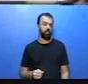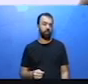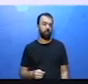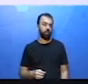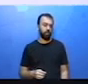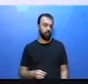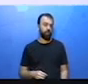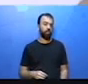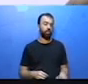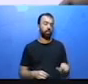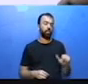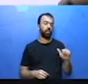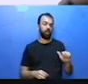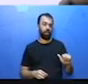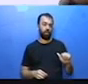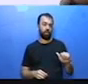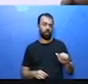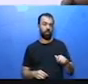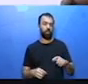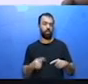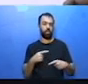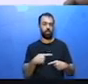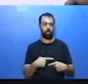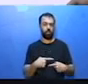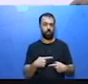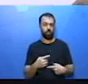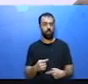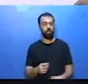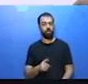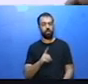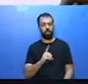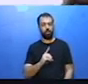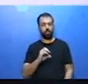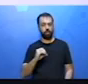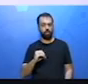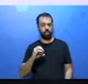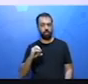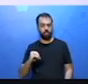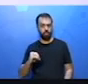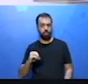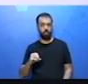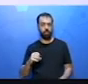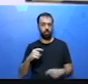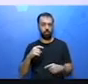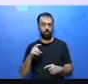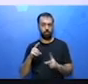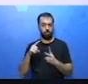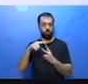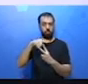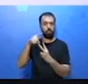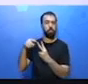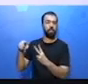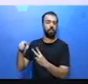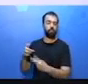π vezes 100, 100π. Tá? Dá para deixar indicado assim.